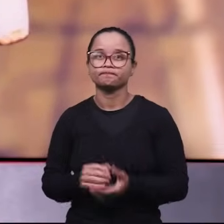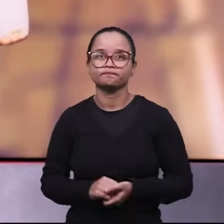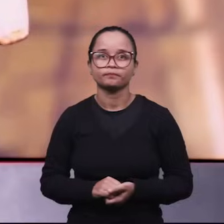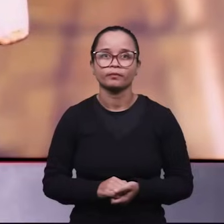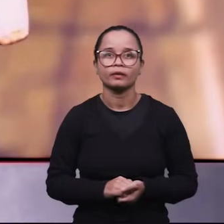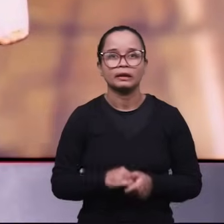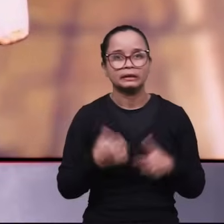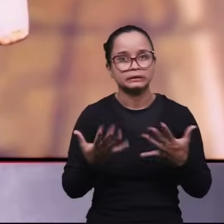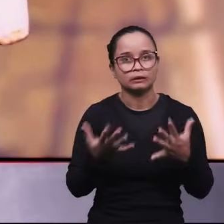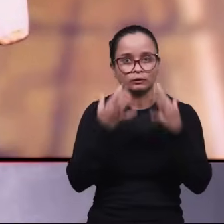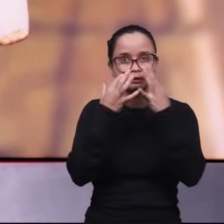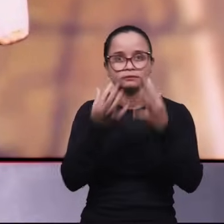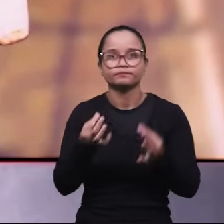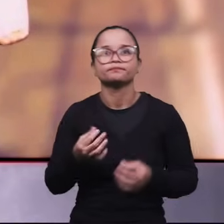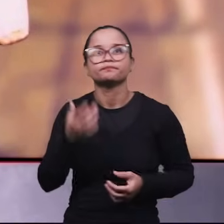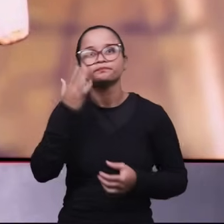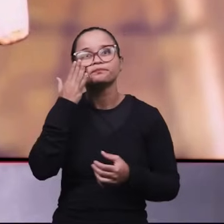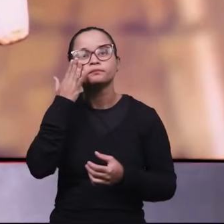Olha só,